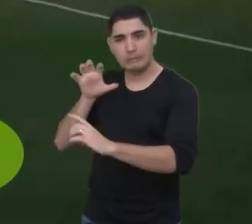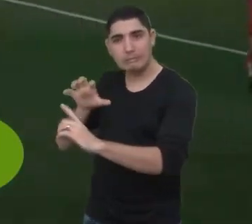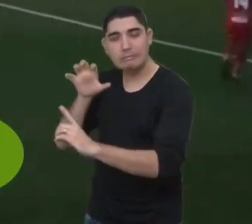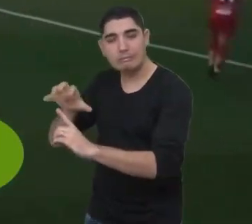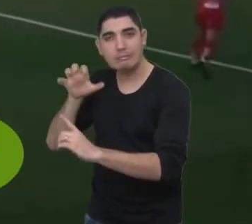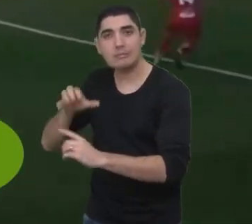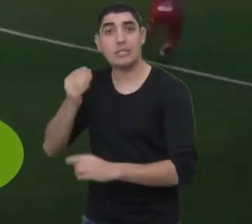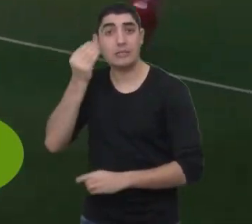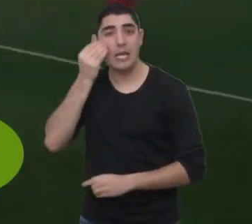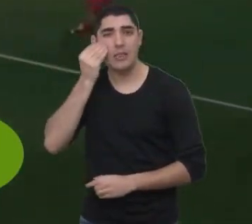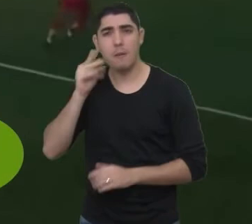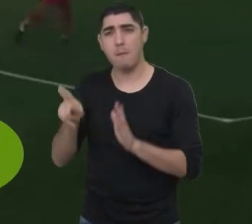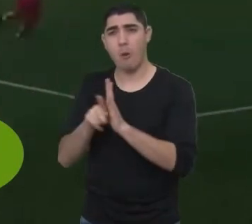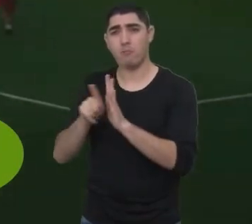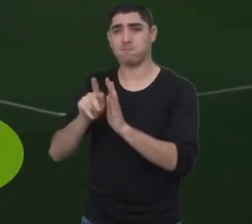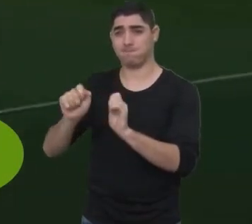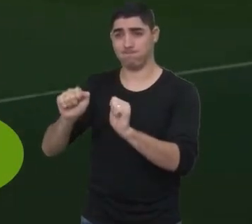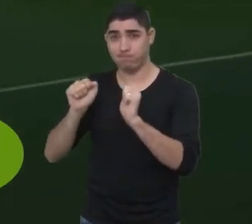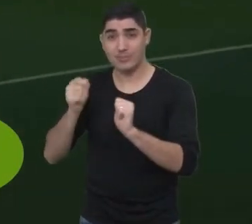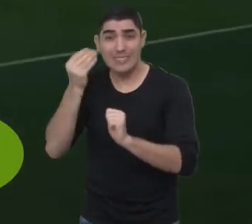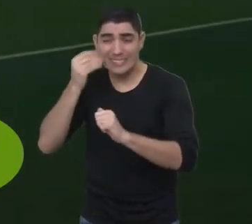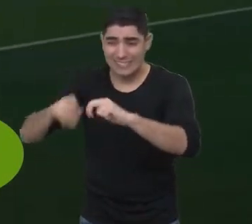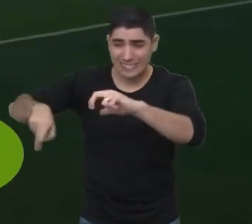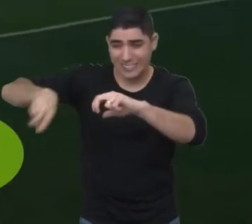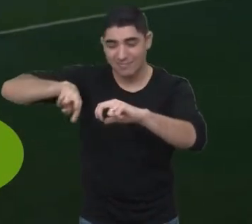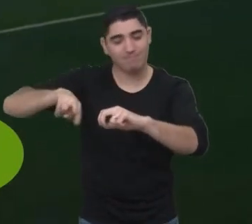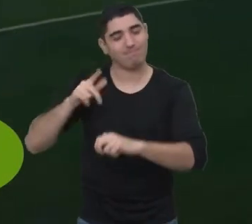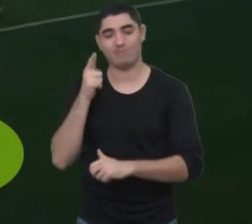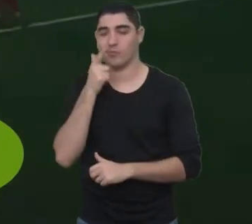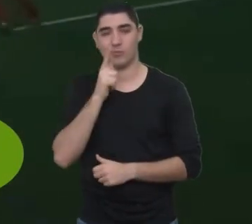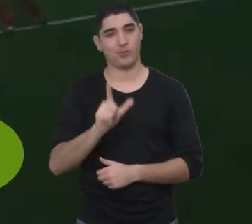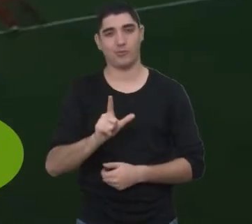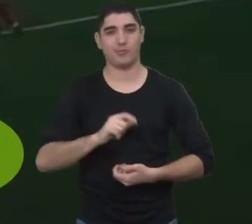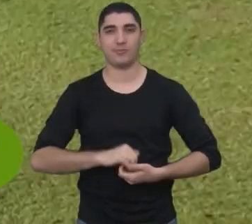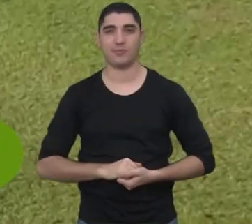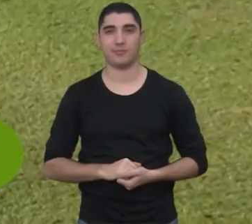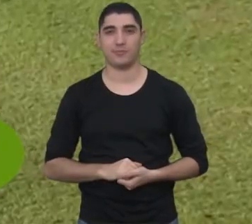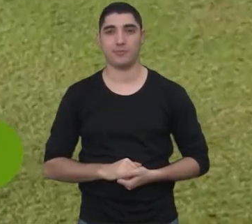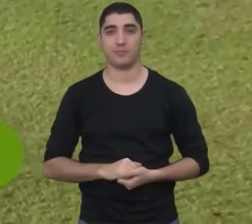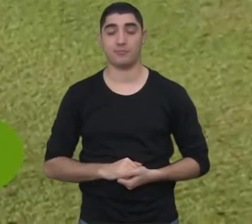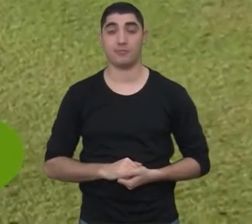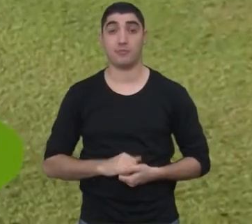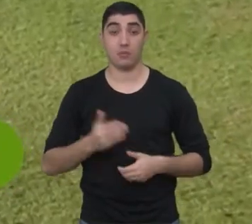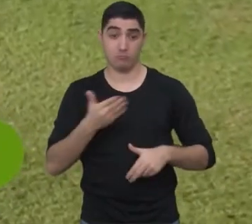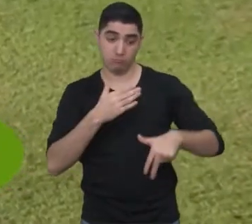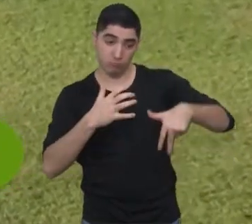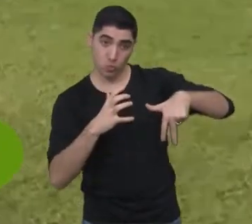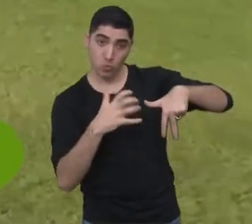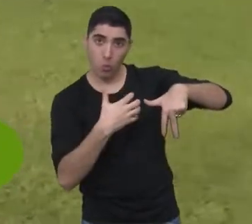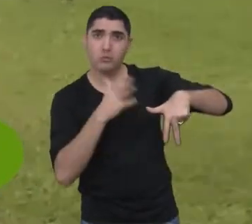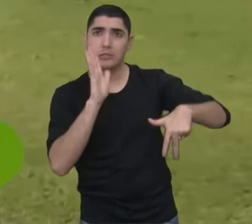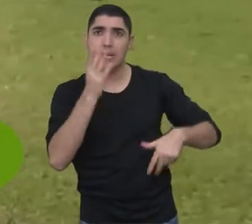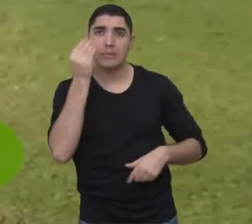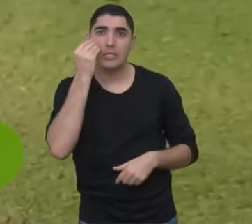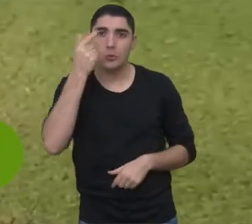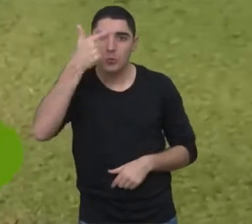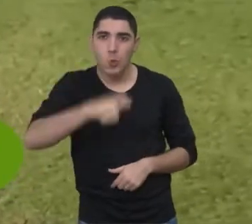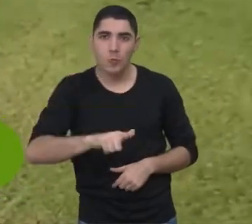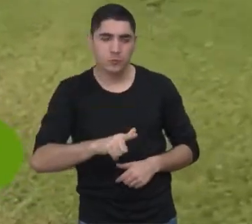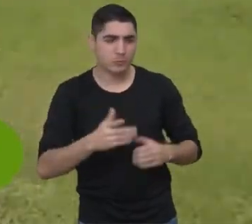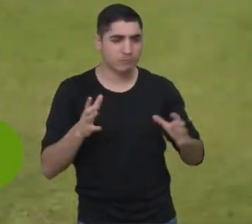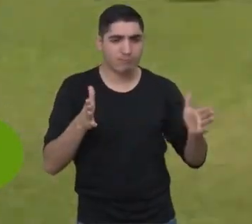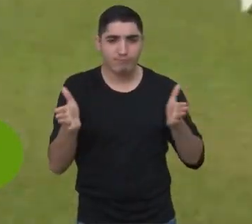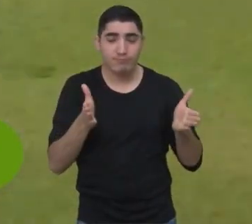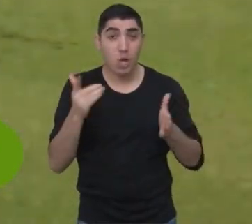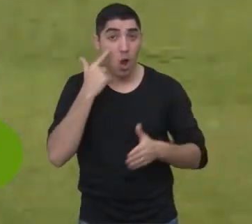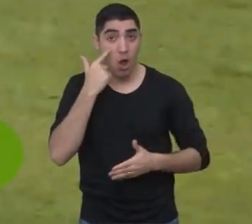cruzamento no segundo pau e Christian tentou de puxeta, mas sem perigo. O joseense respondeu nesse lance. Oliveira